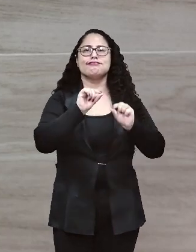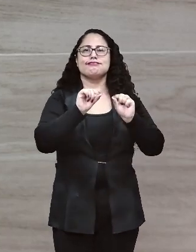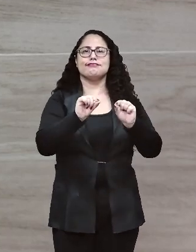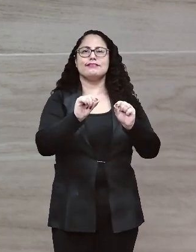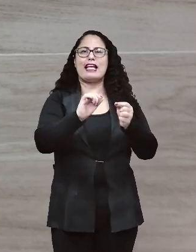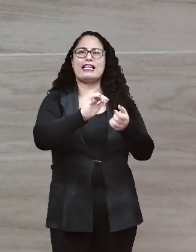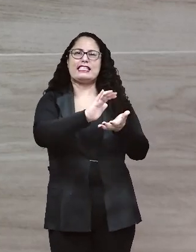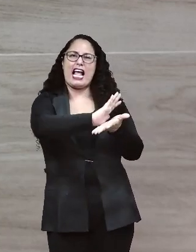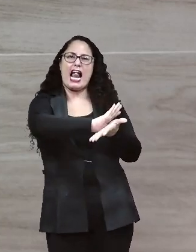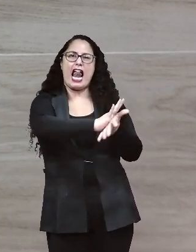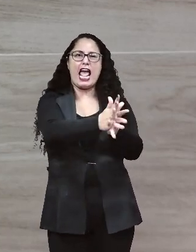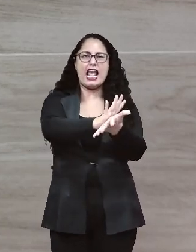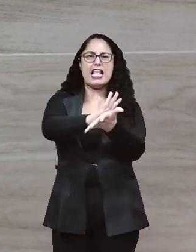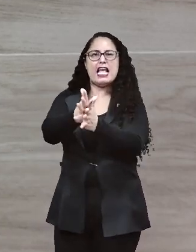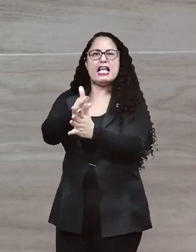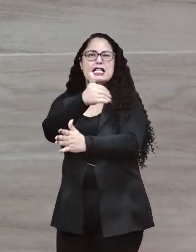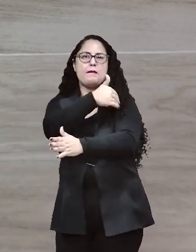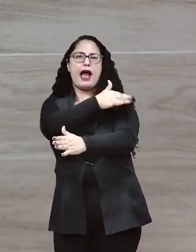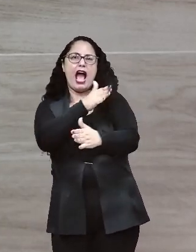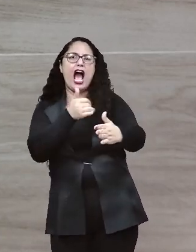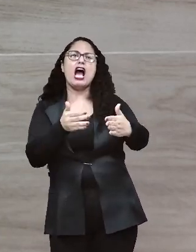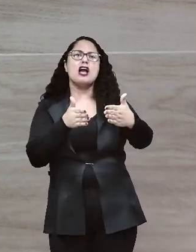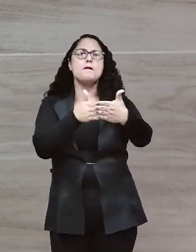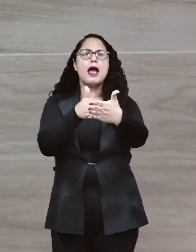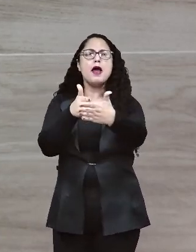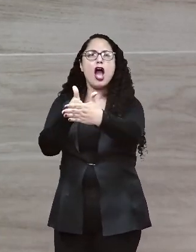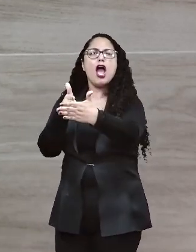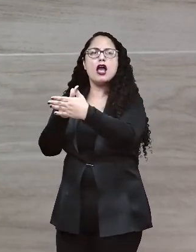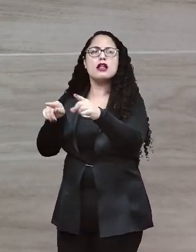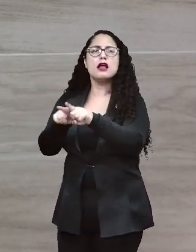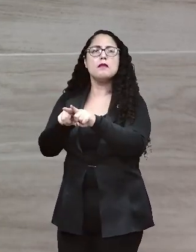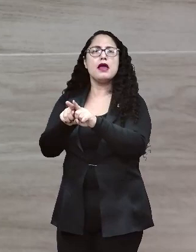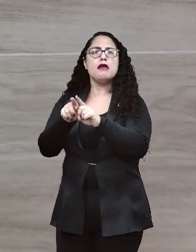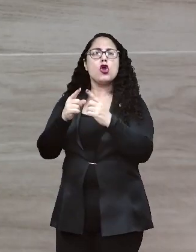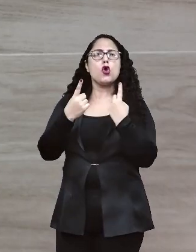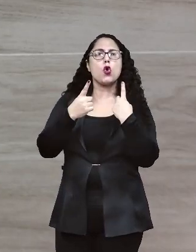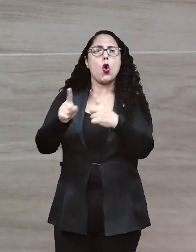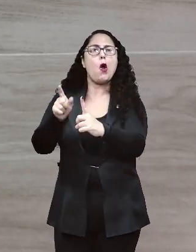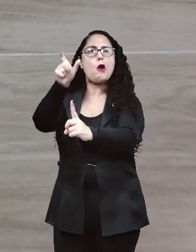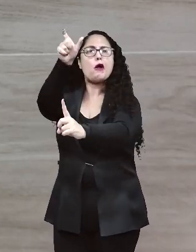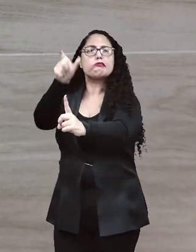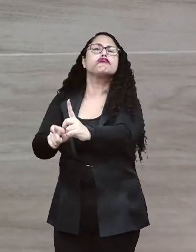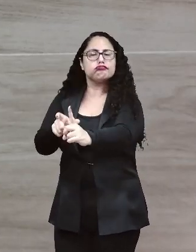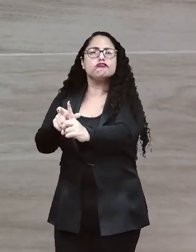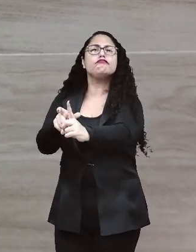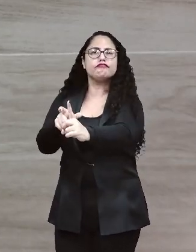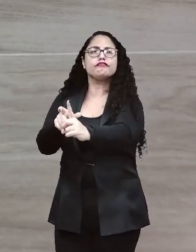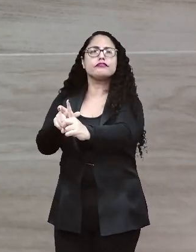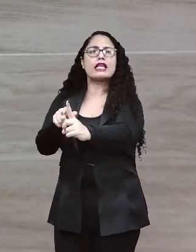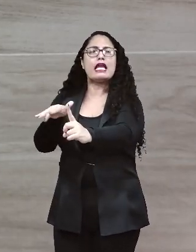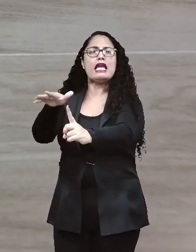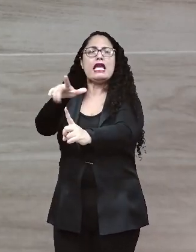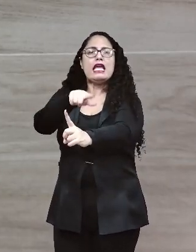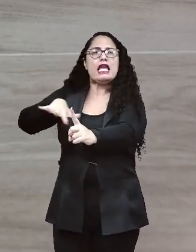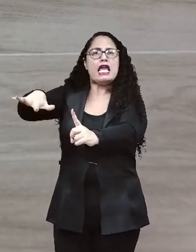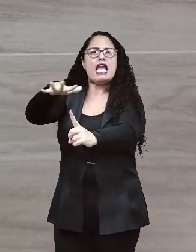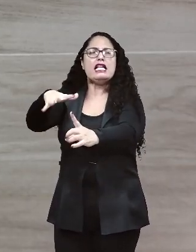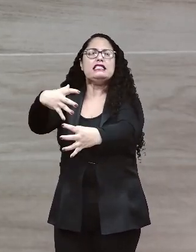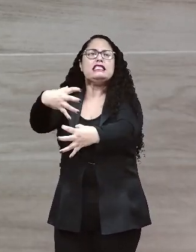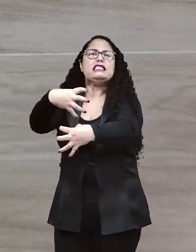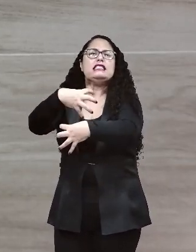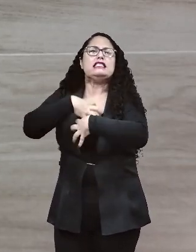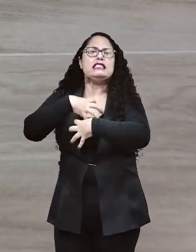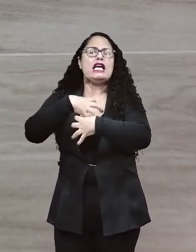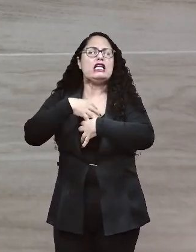essa discriminação, esses preconceitos, né? Essas barreiras para eles, né? E eles acabam se sentindo